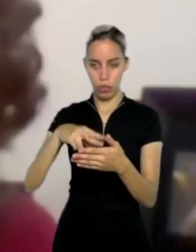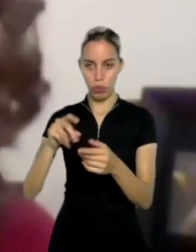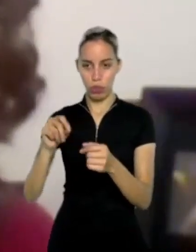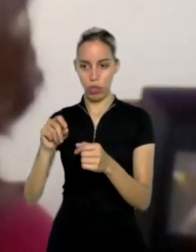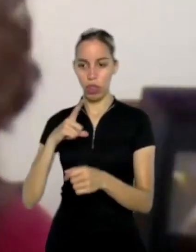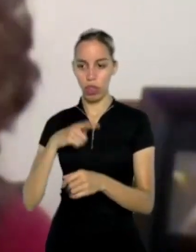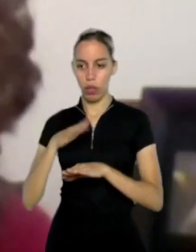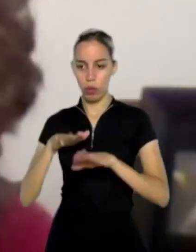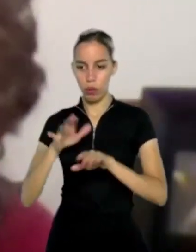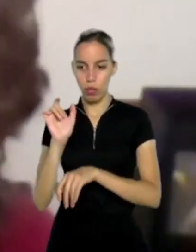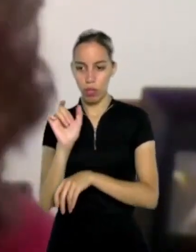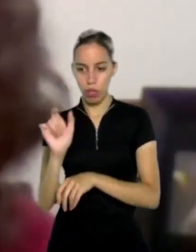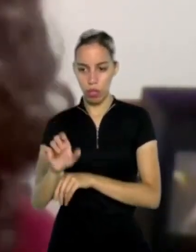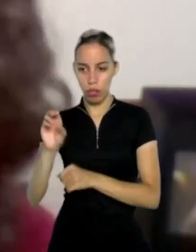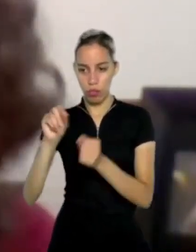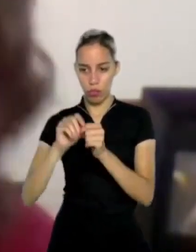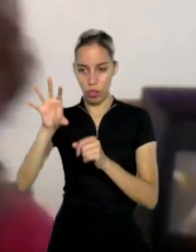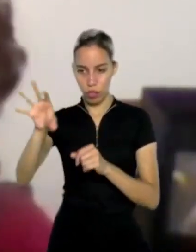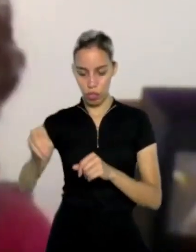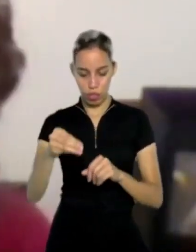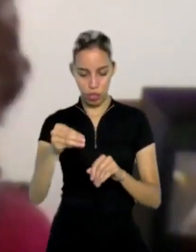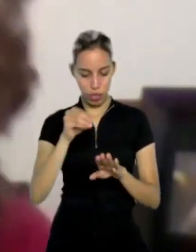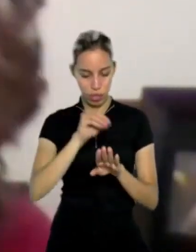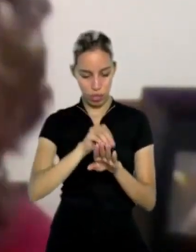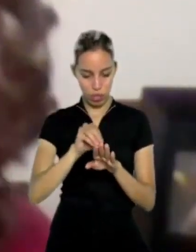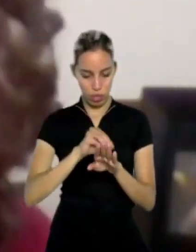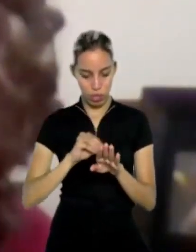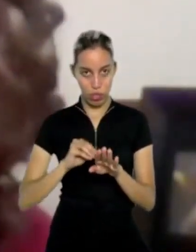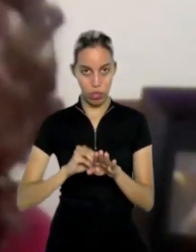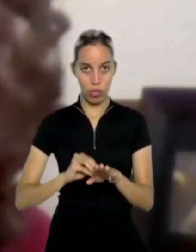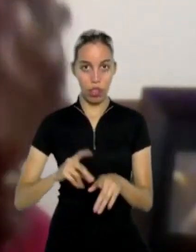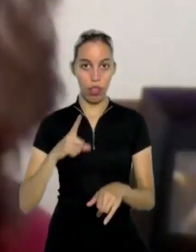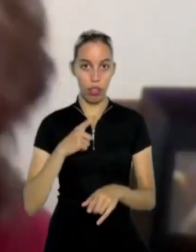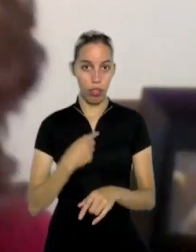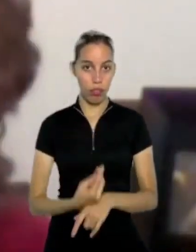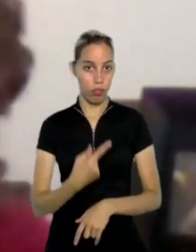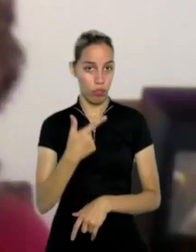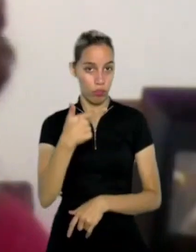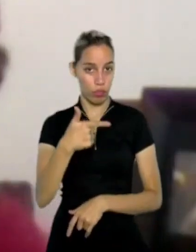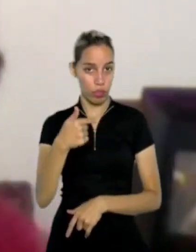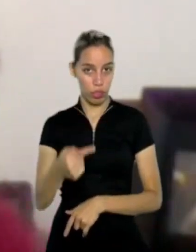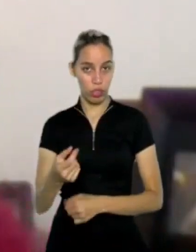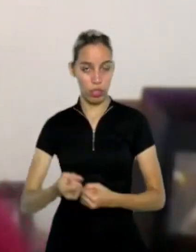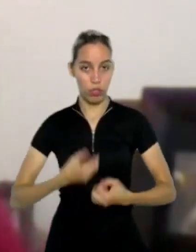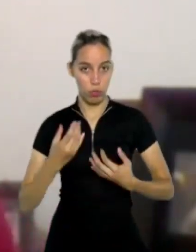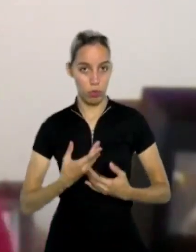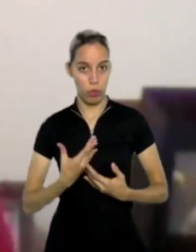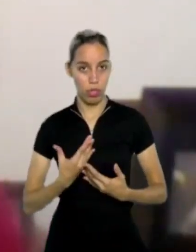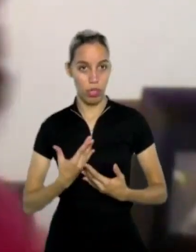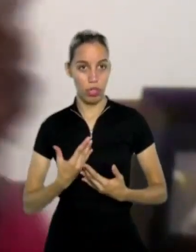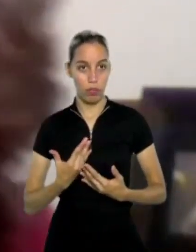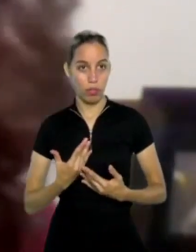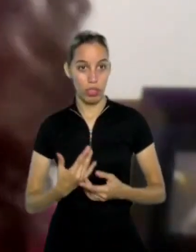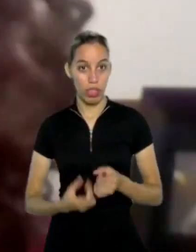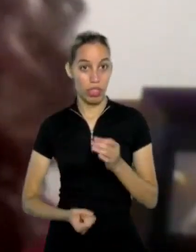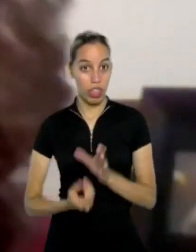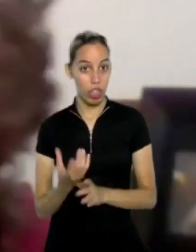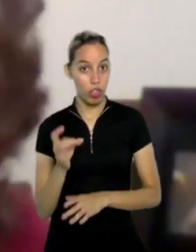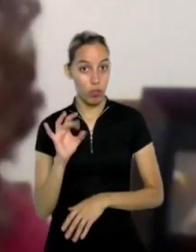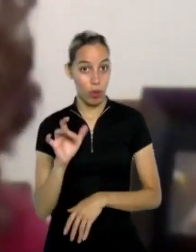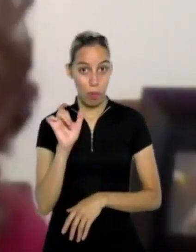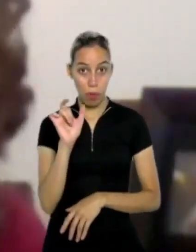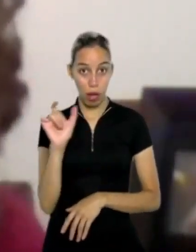algumas palavras. E eu compus 27 poemas utilizando somente essas palavras. Não,